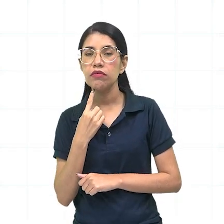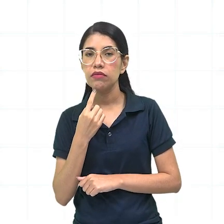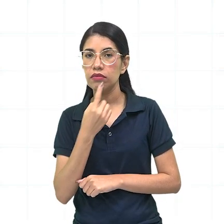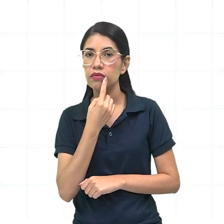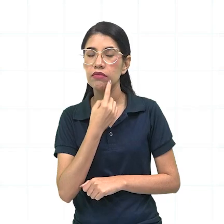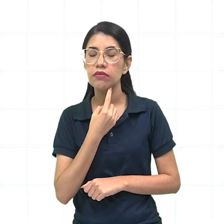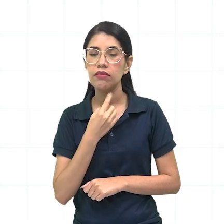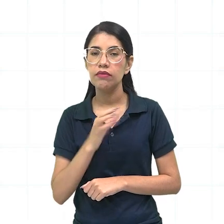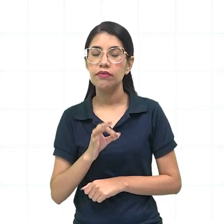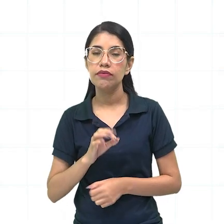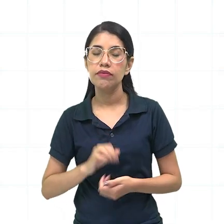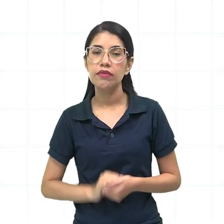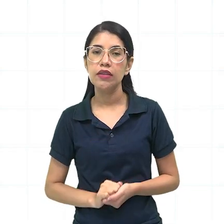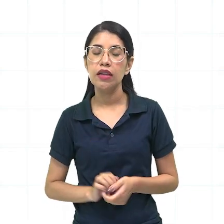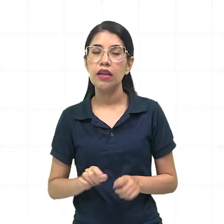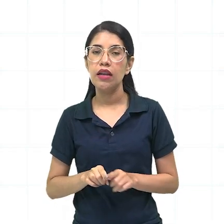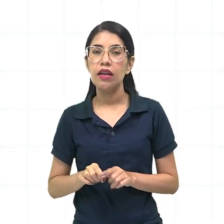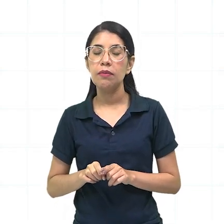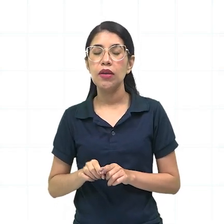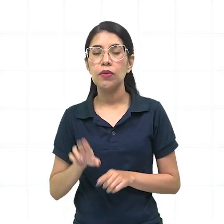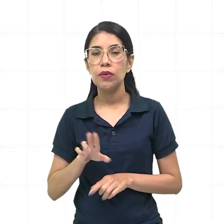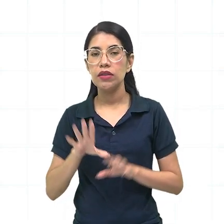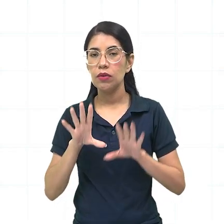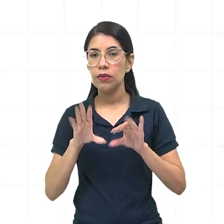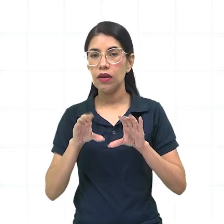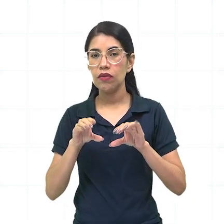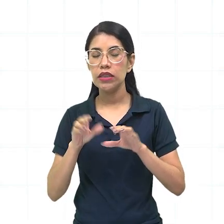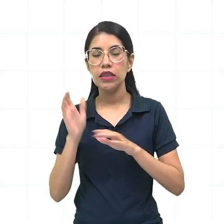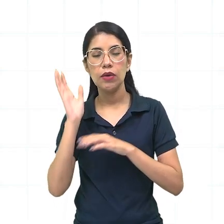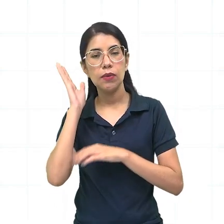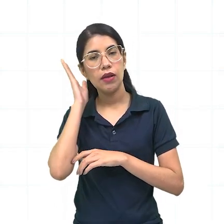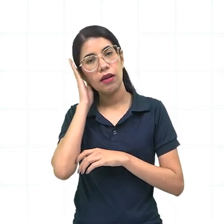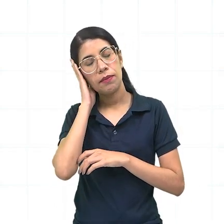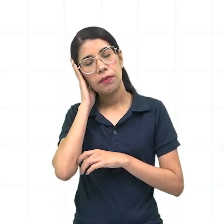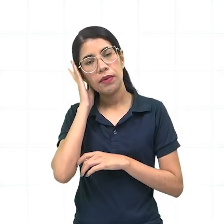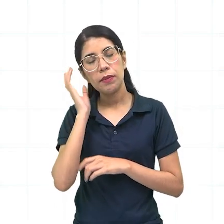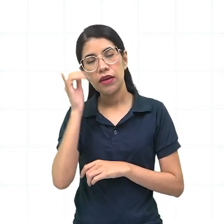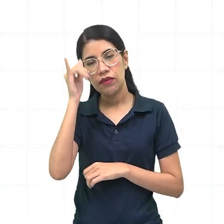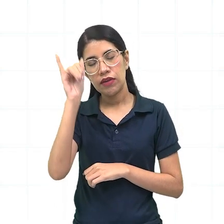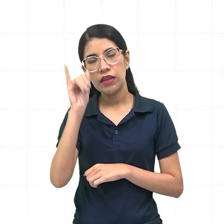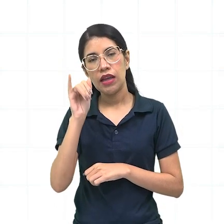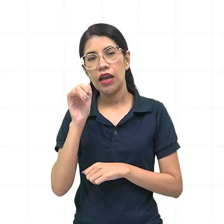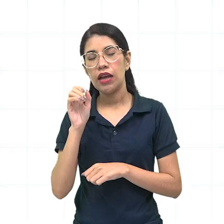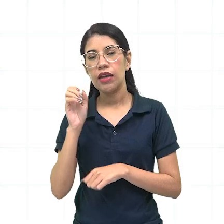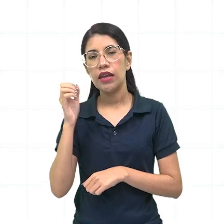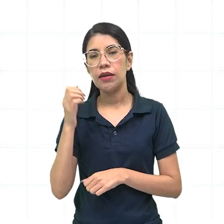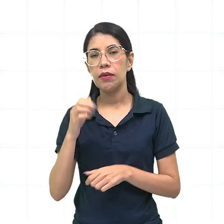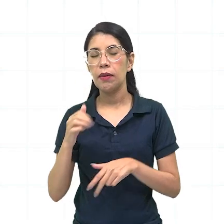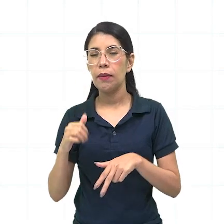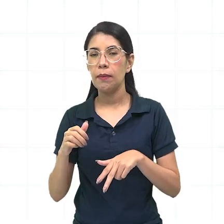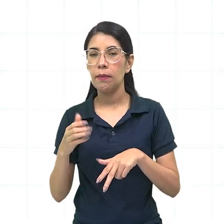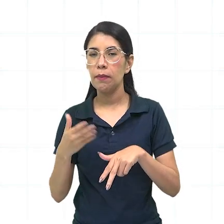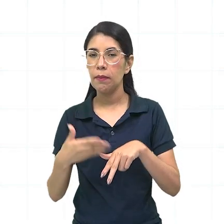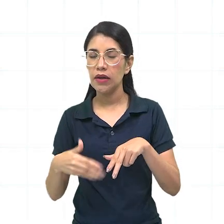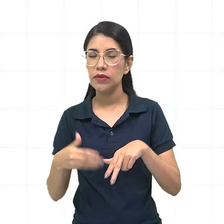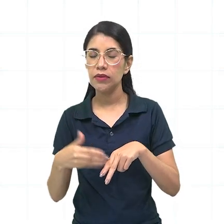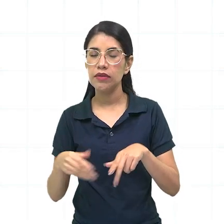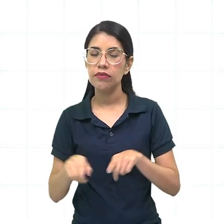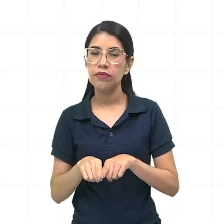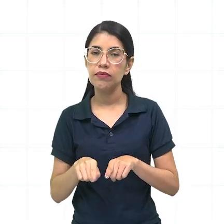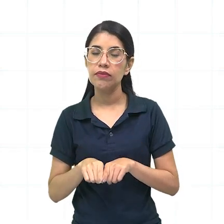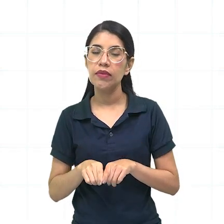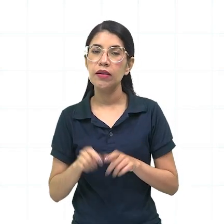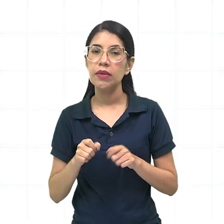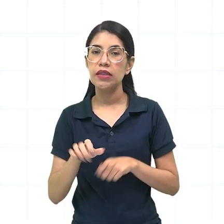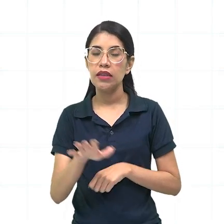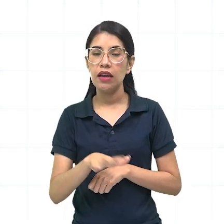boca. Colocar algo macio sobre a cabeça da pessoa para evitar que ela bata a cabeça, se fira. Tem que